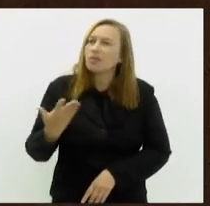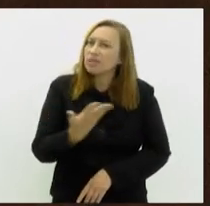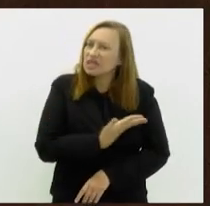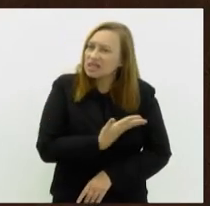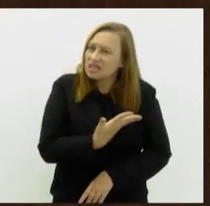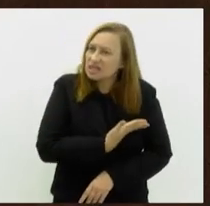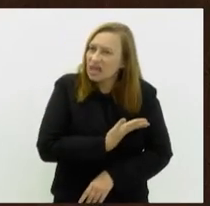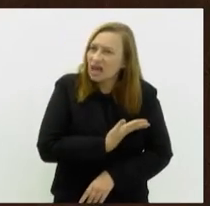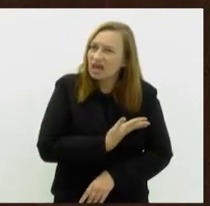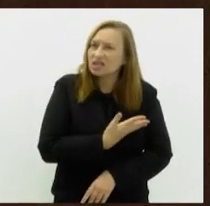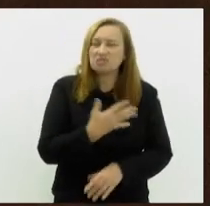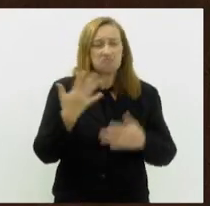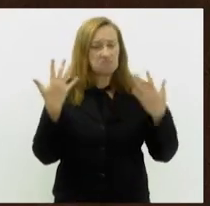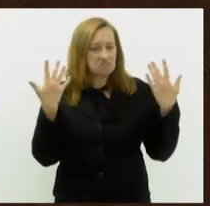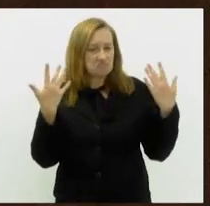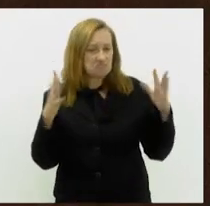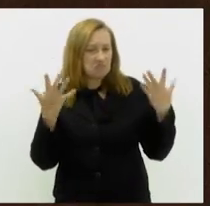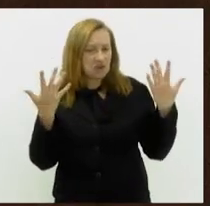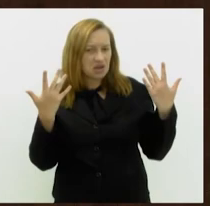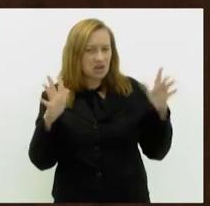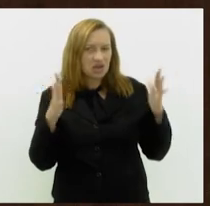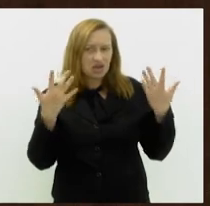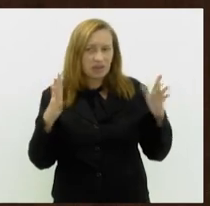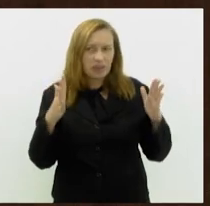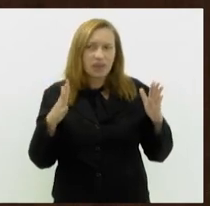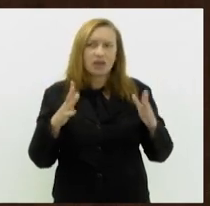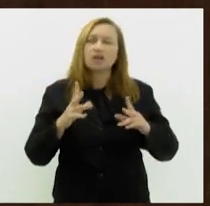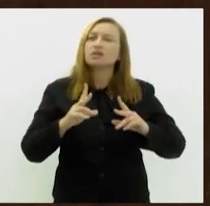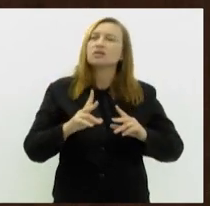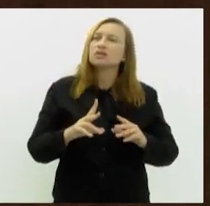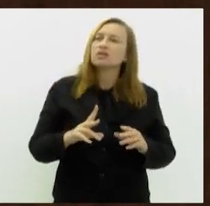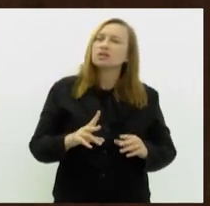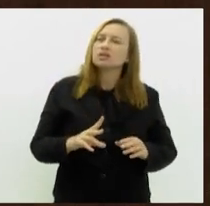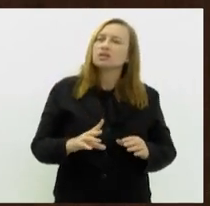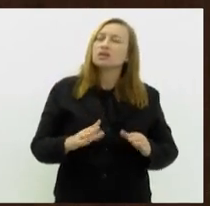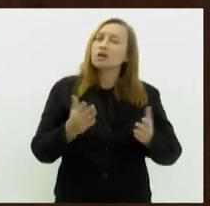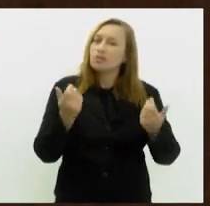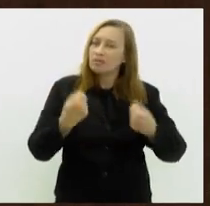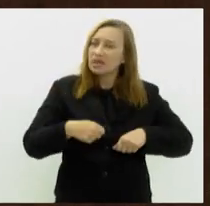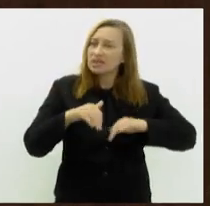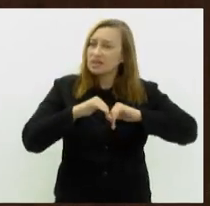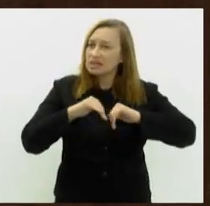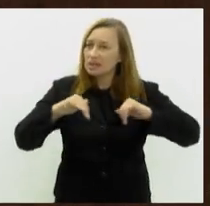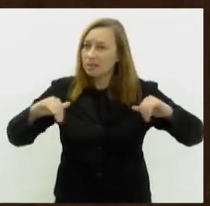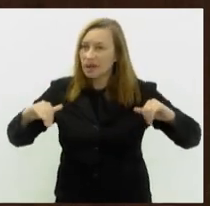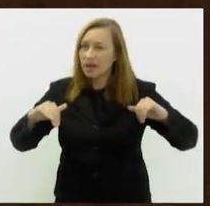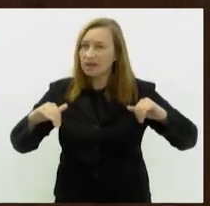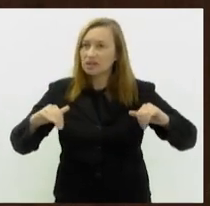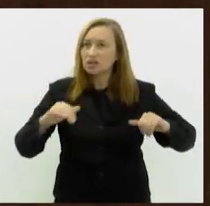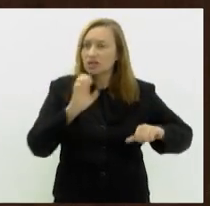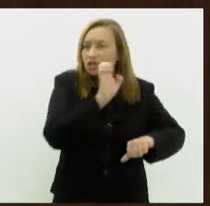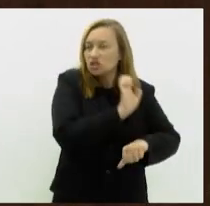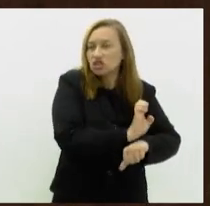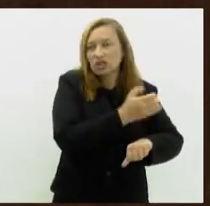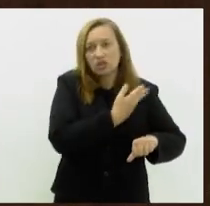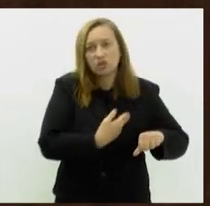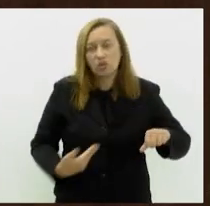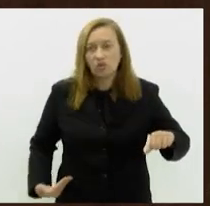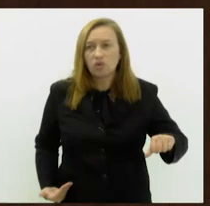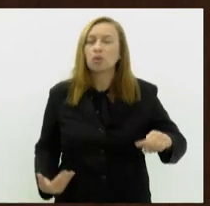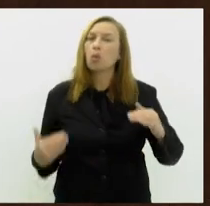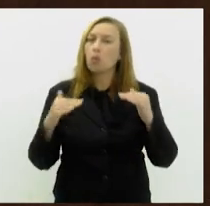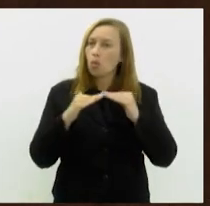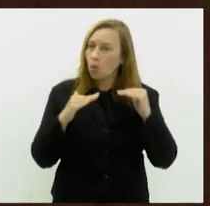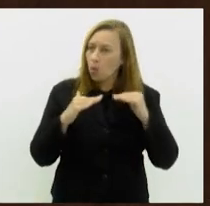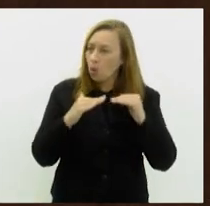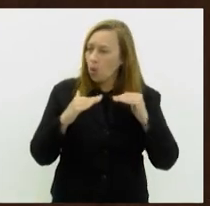amizade, a celebração, e deve ser feita a separação entre Estado e governo. Eu